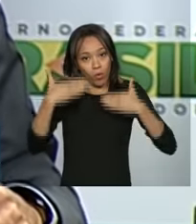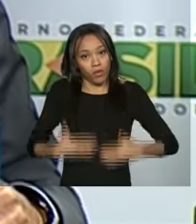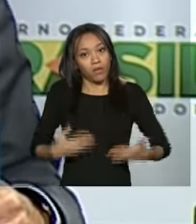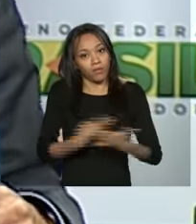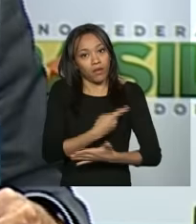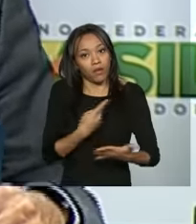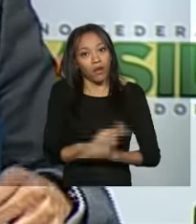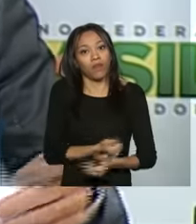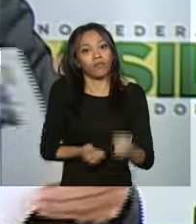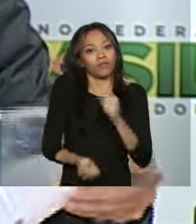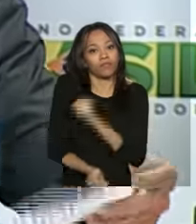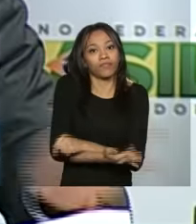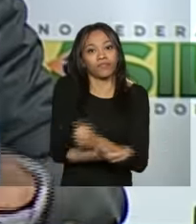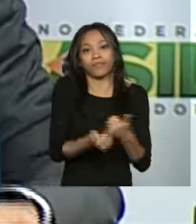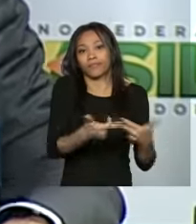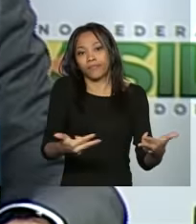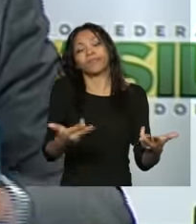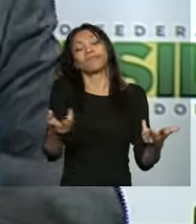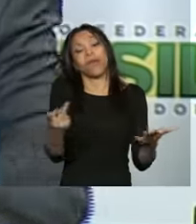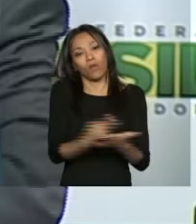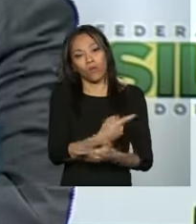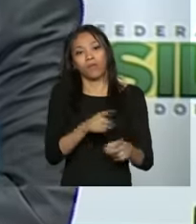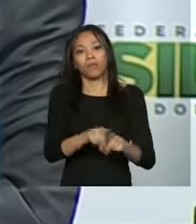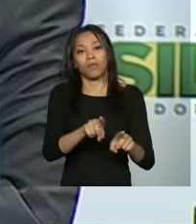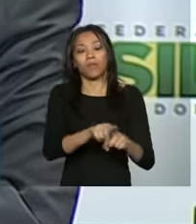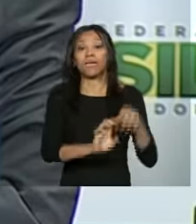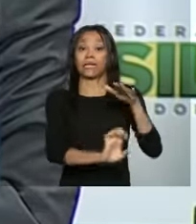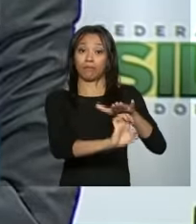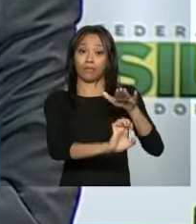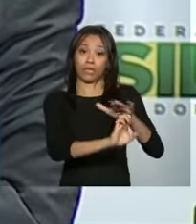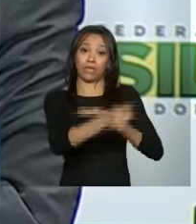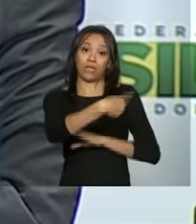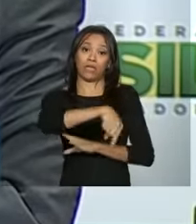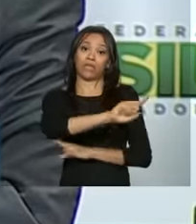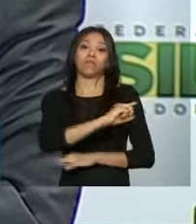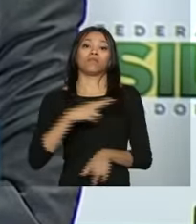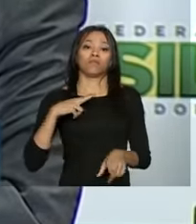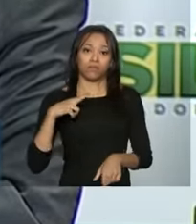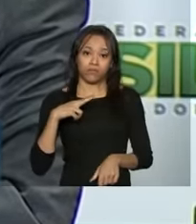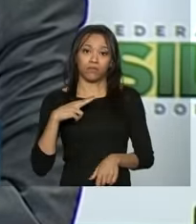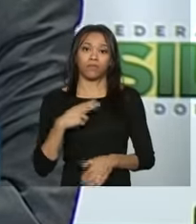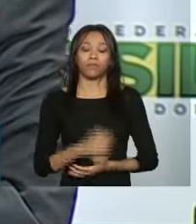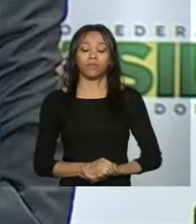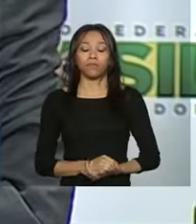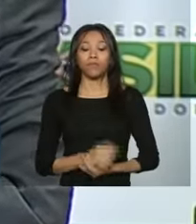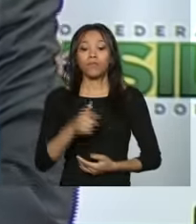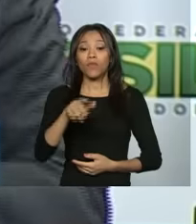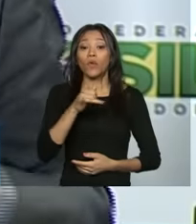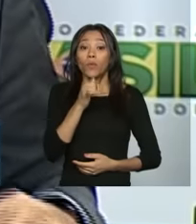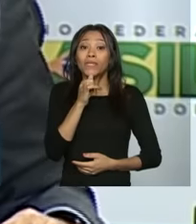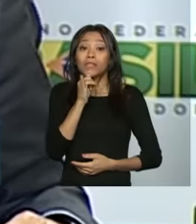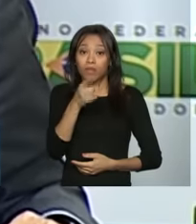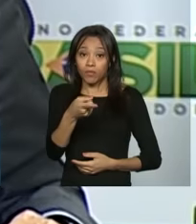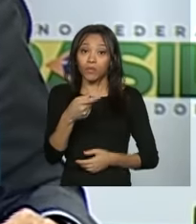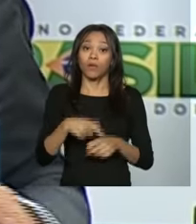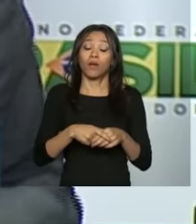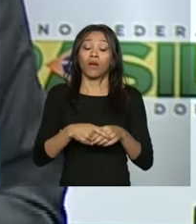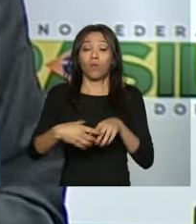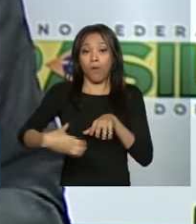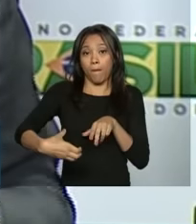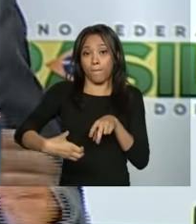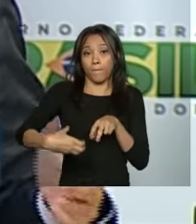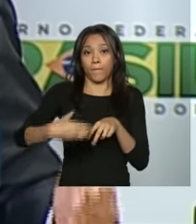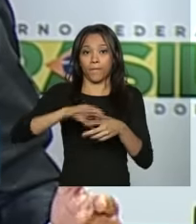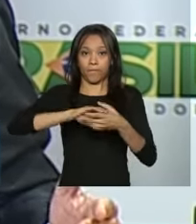afetam fortemente o setor privado nós vamos aqui dar um exemplo eh de uma prótese de joelho estudada